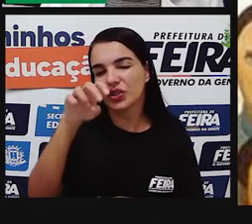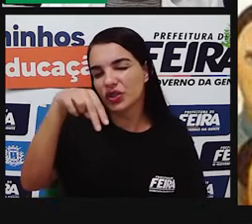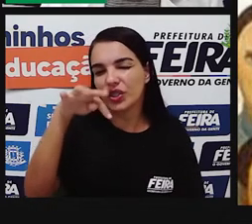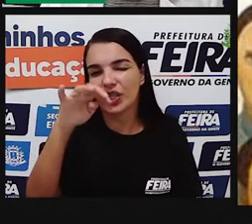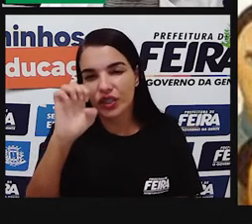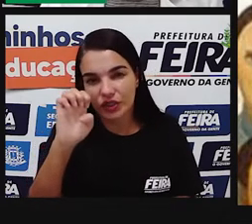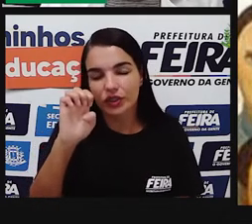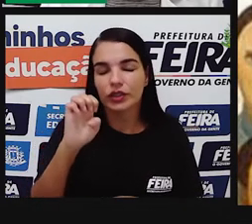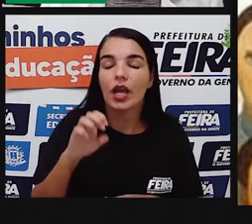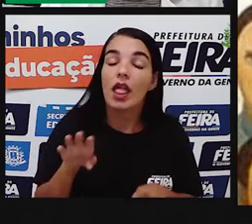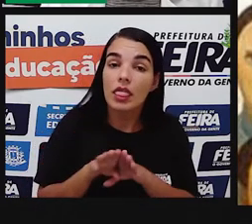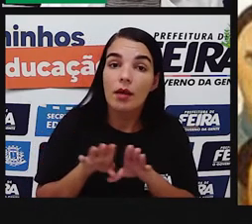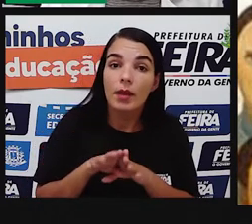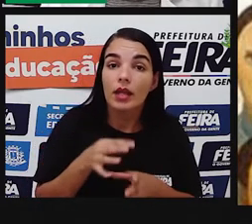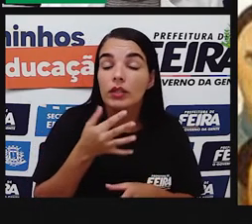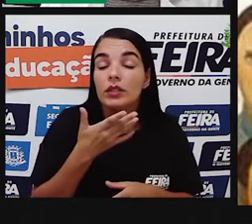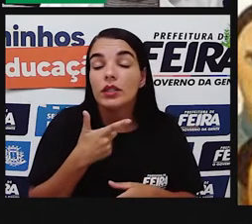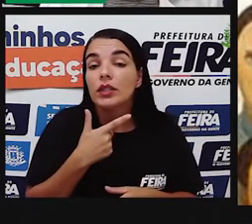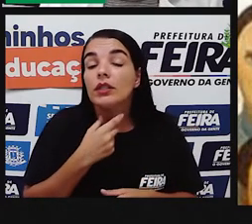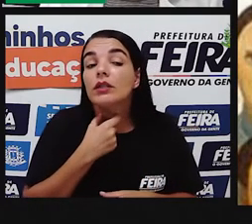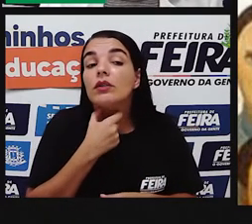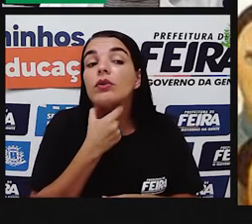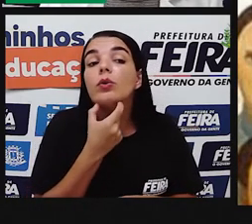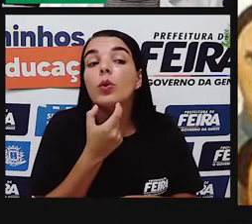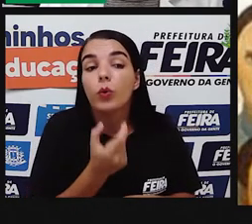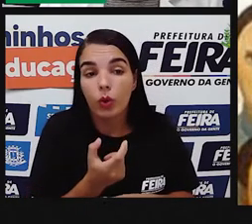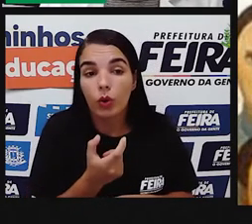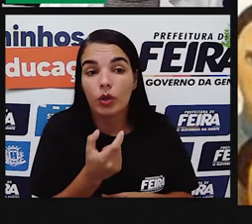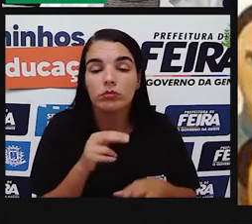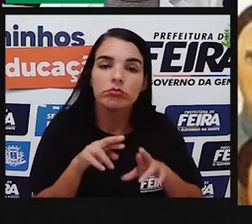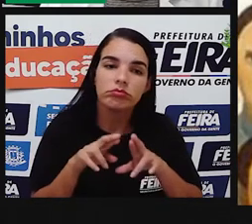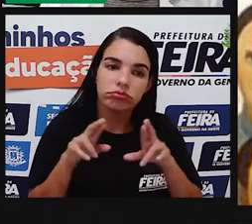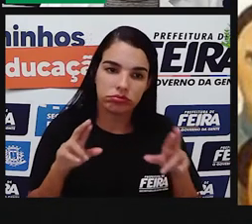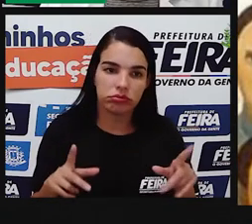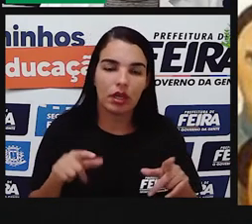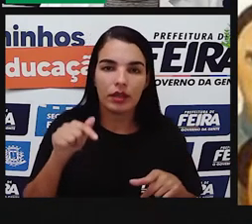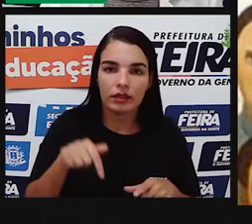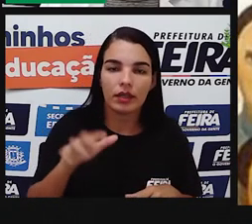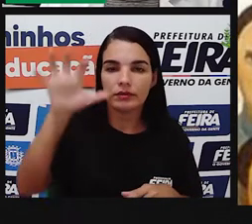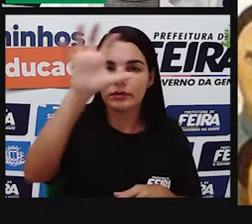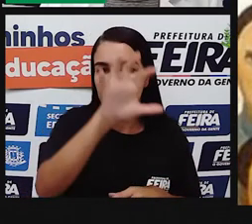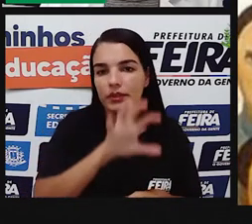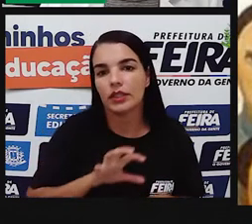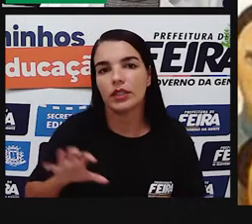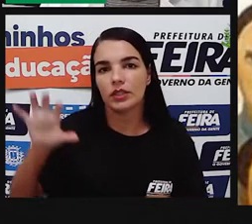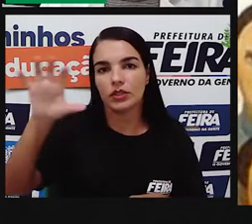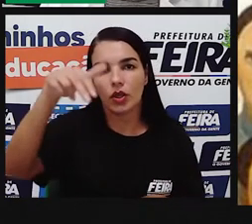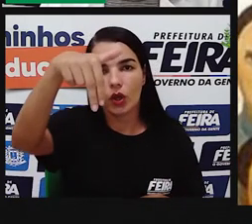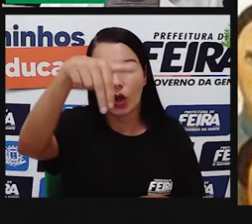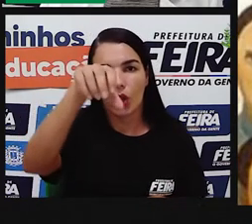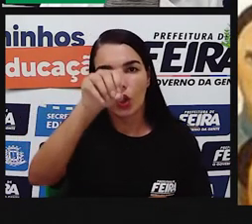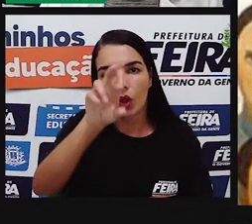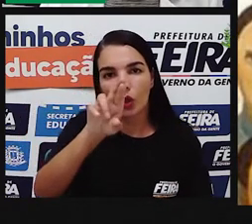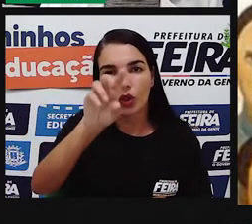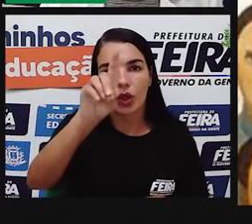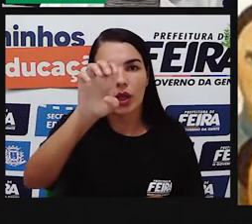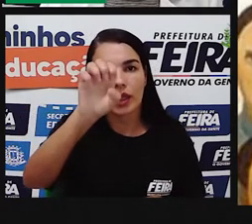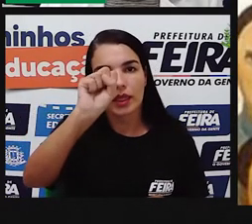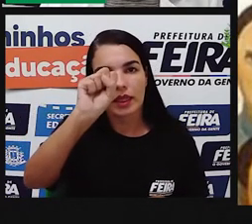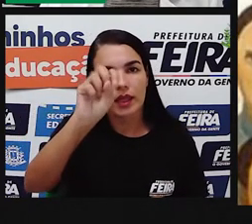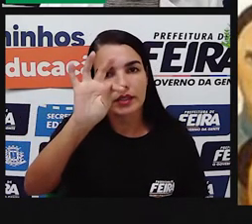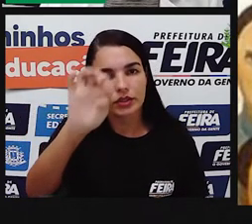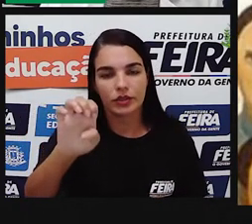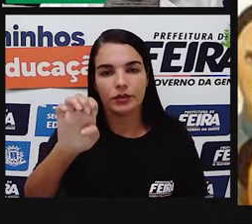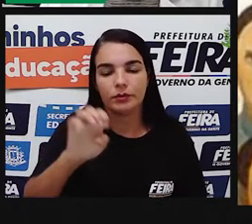Não é? O sotaque é algo que é marcante na nossa região Nordeste. Então, esses dois